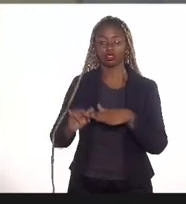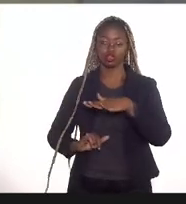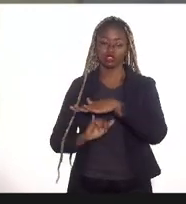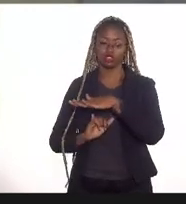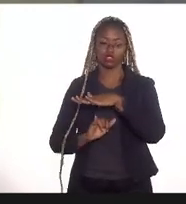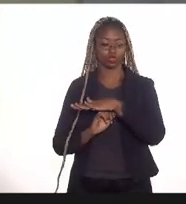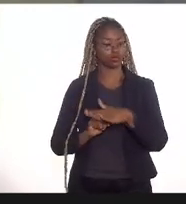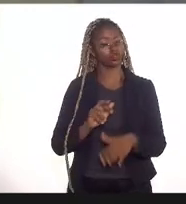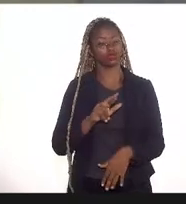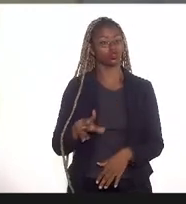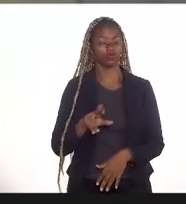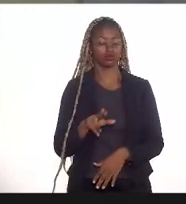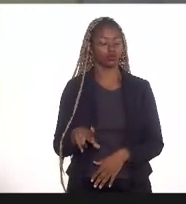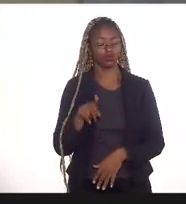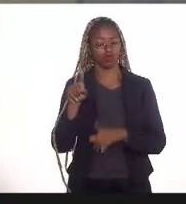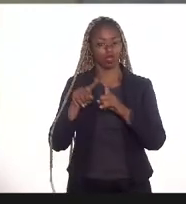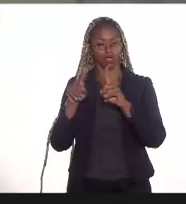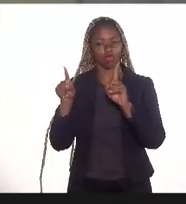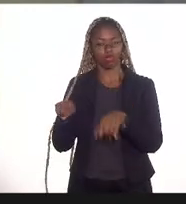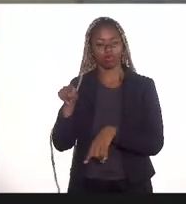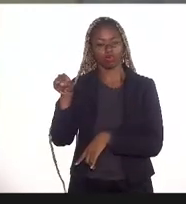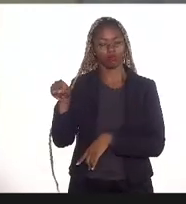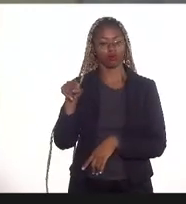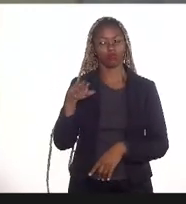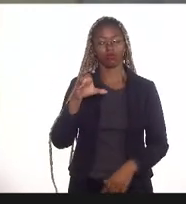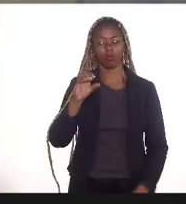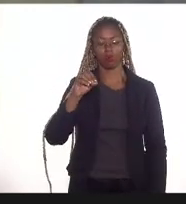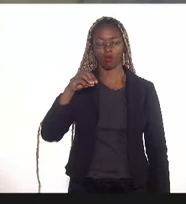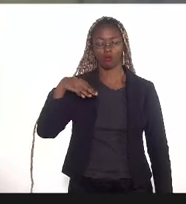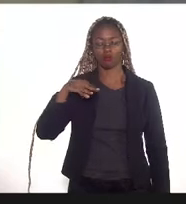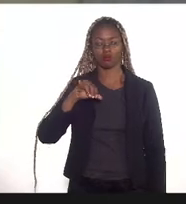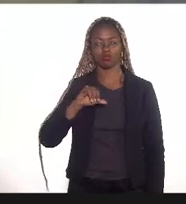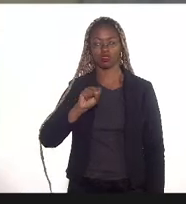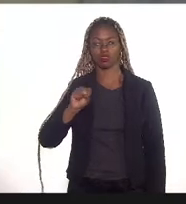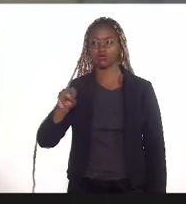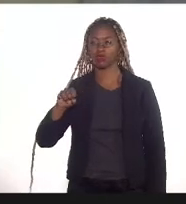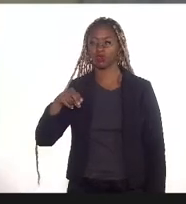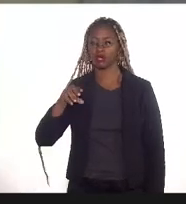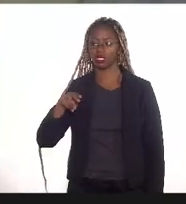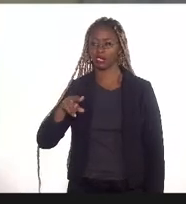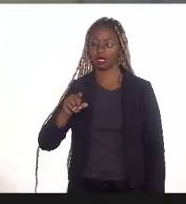cargos comissionados e nem tampouco as disposições.